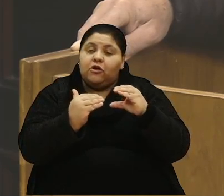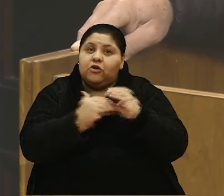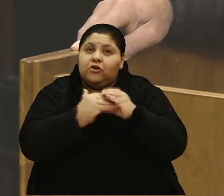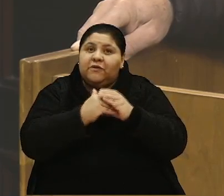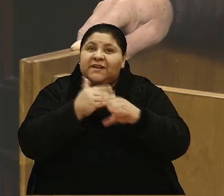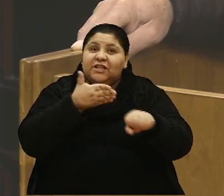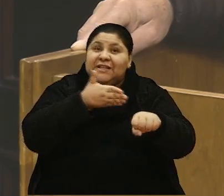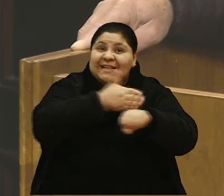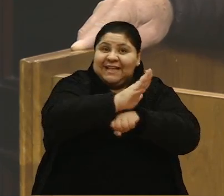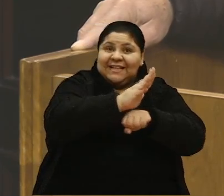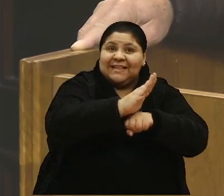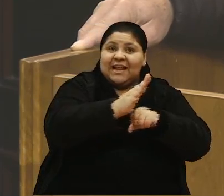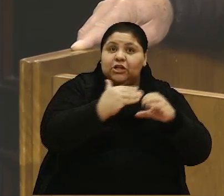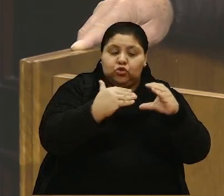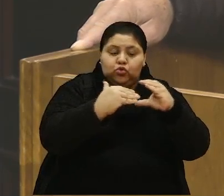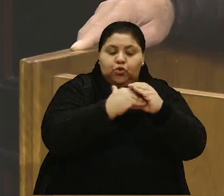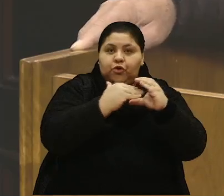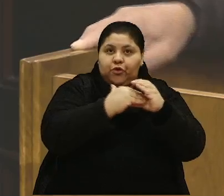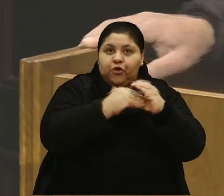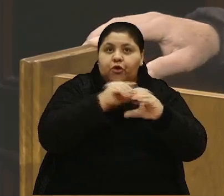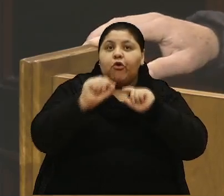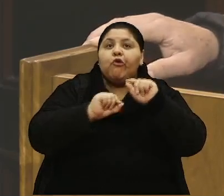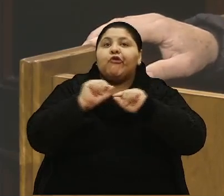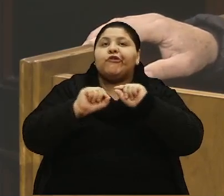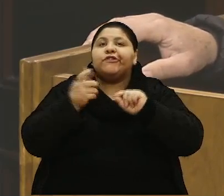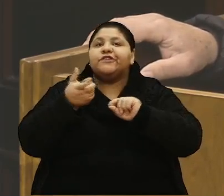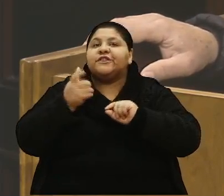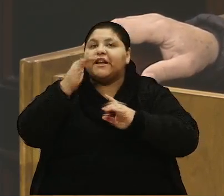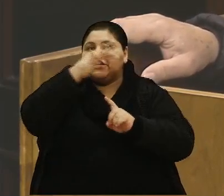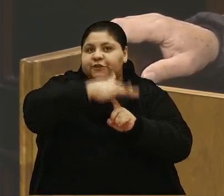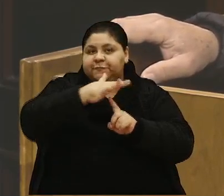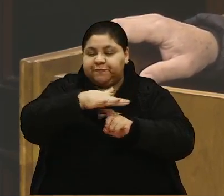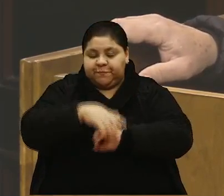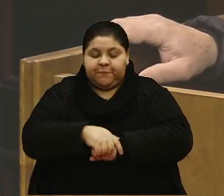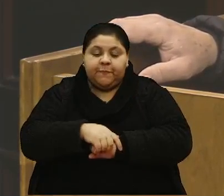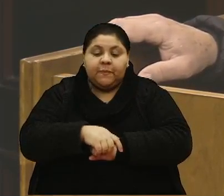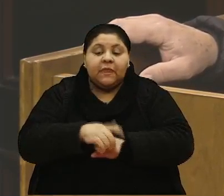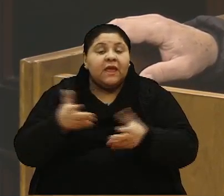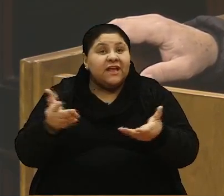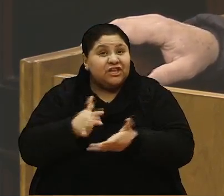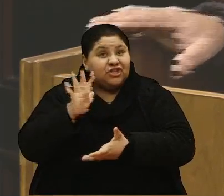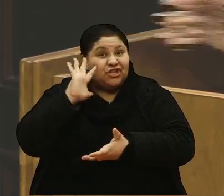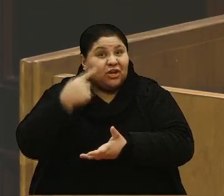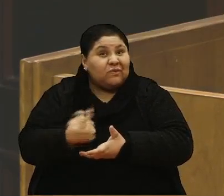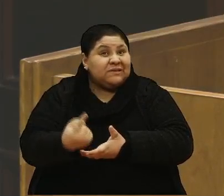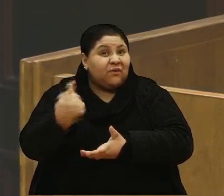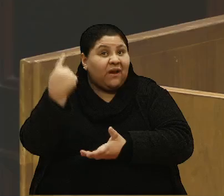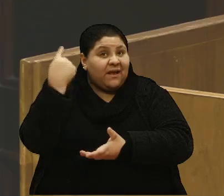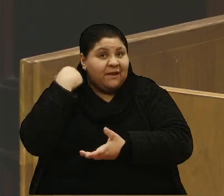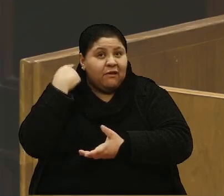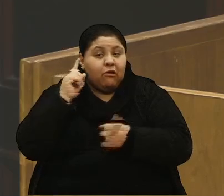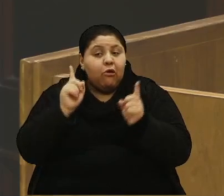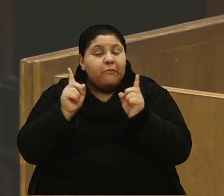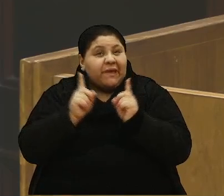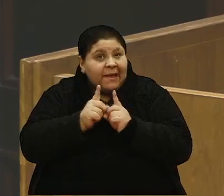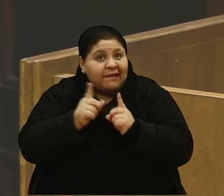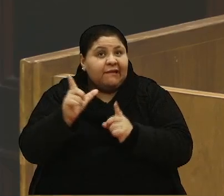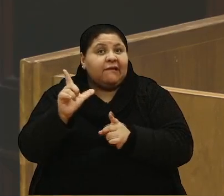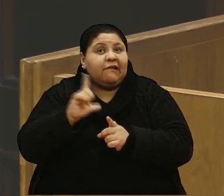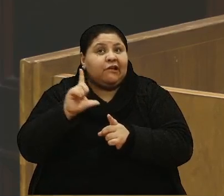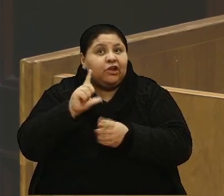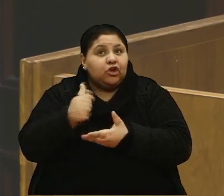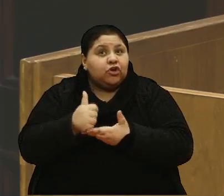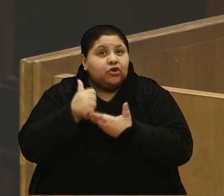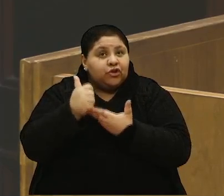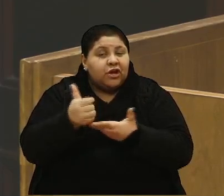do shopping, ali. E o que a gente quer com essa feira? Já aconteceu uma no passado, pequena, onde a gente foi